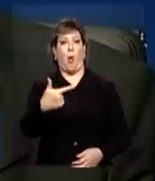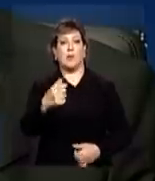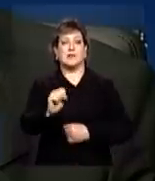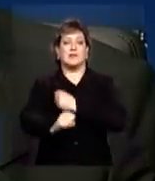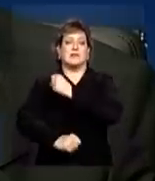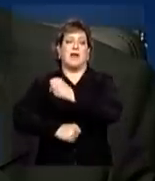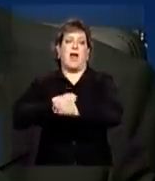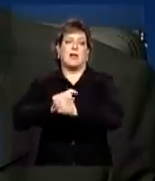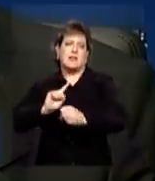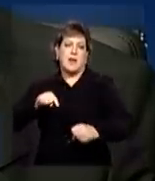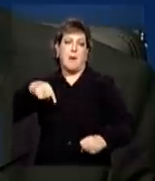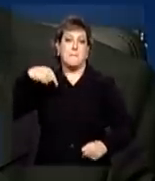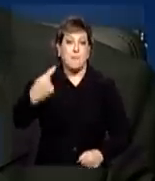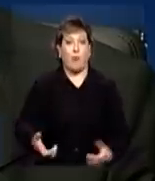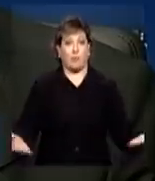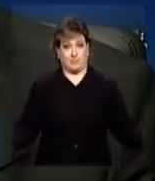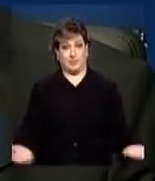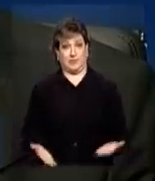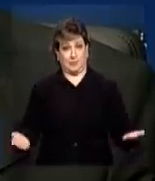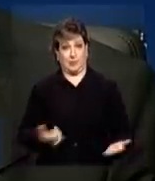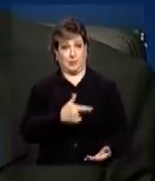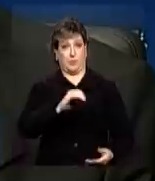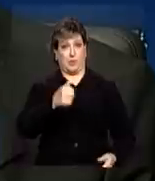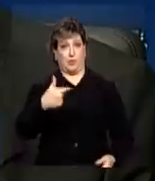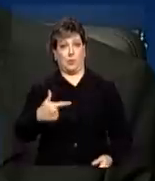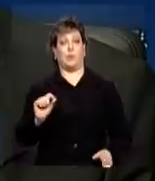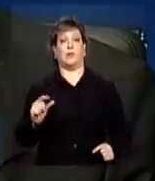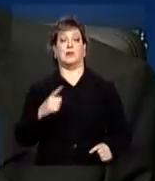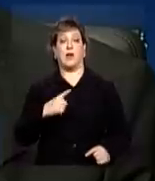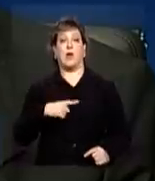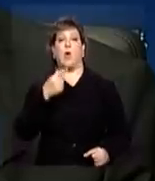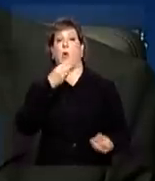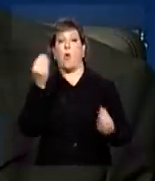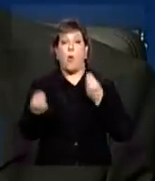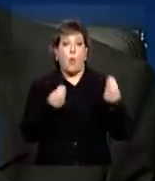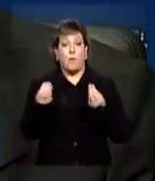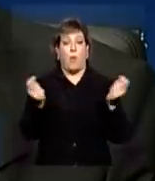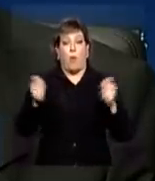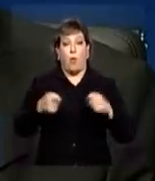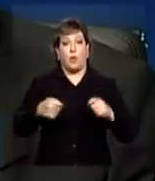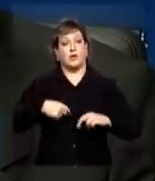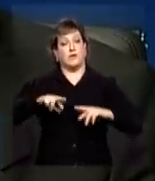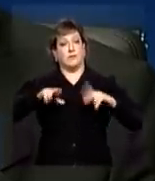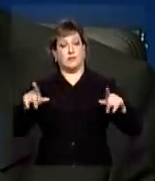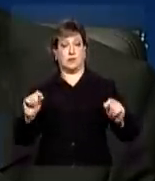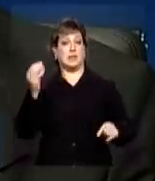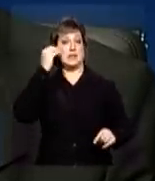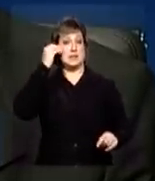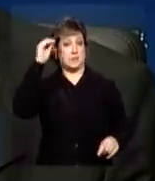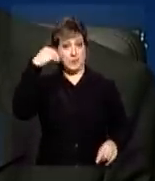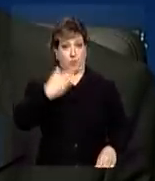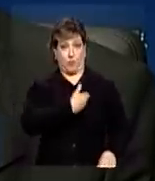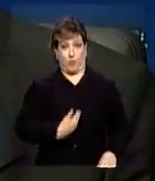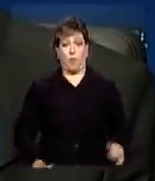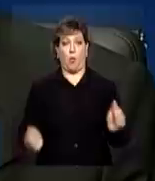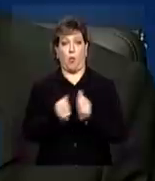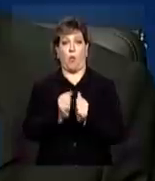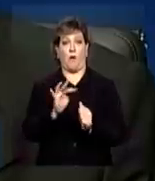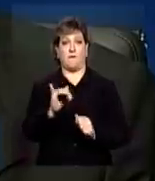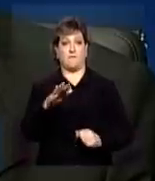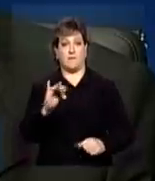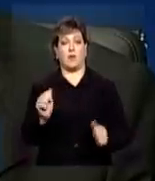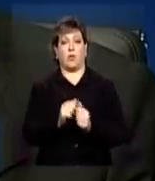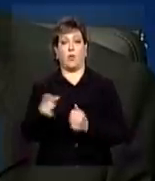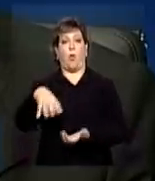depois, as condições são outras e a experiência do governo com a FIFA e com o